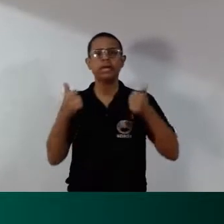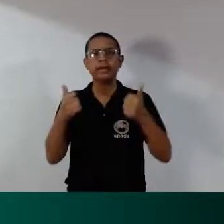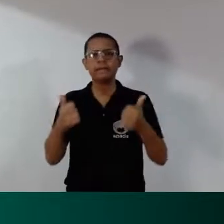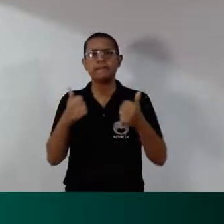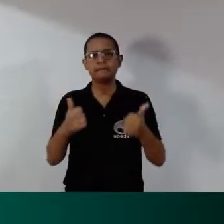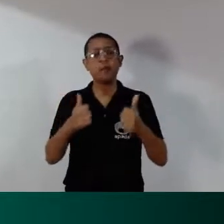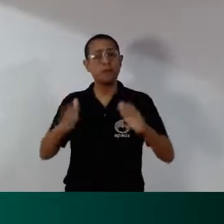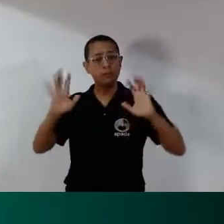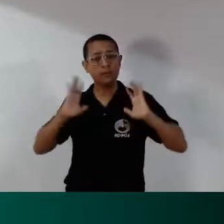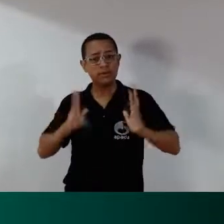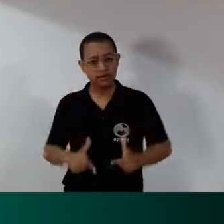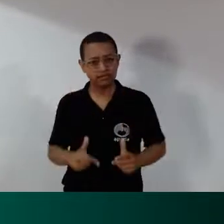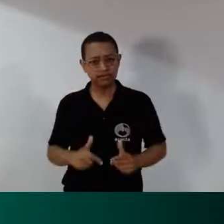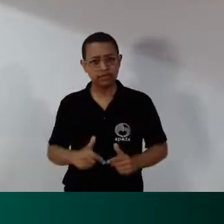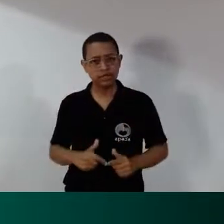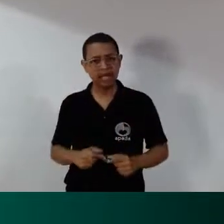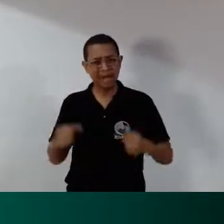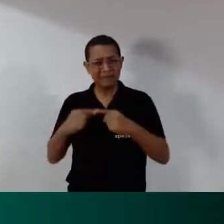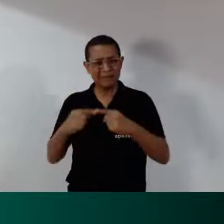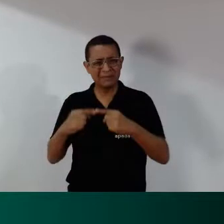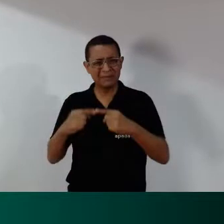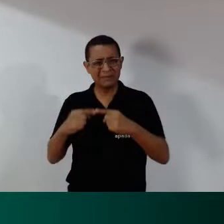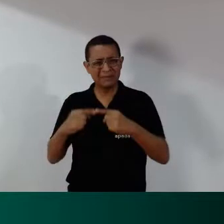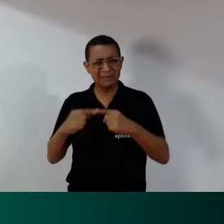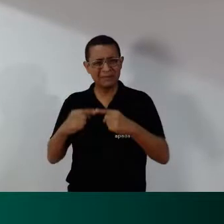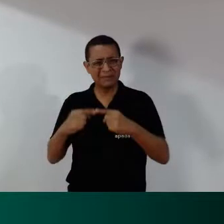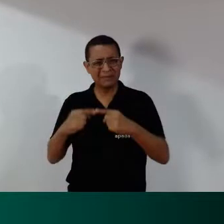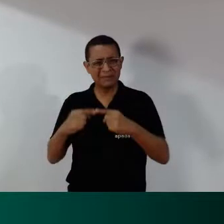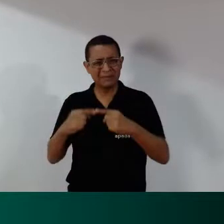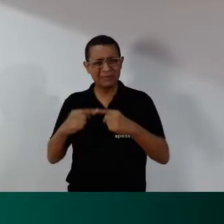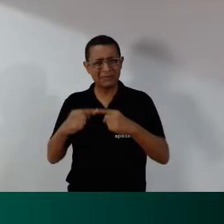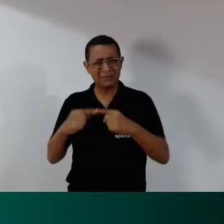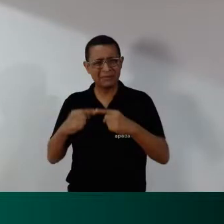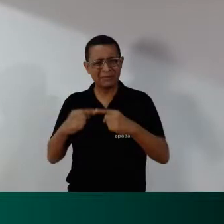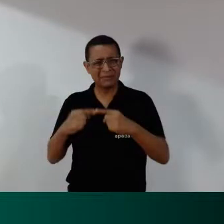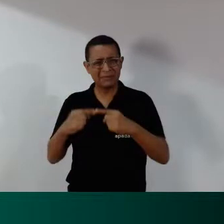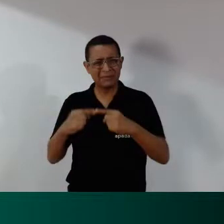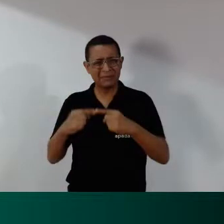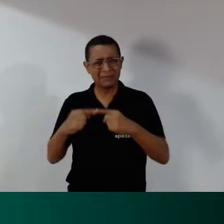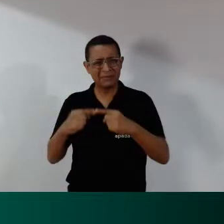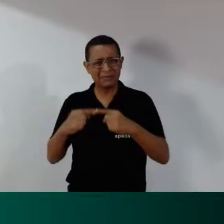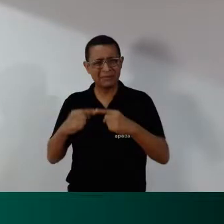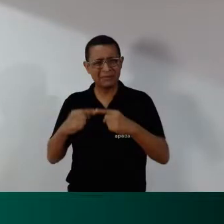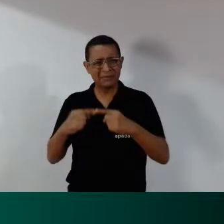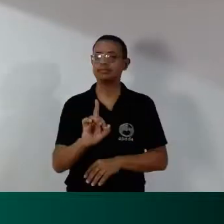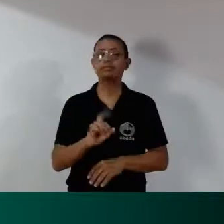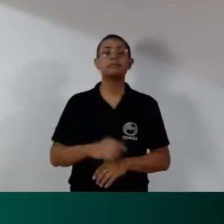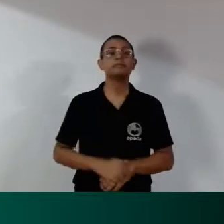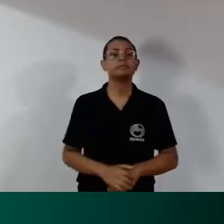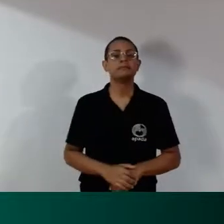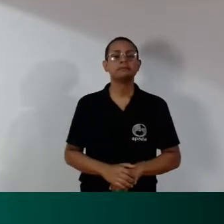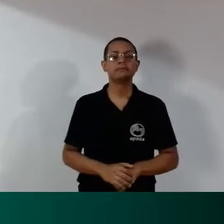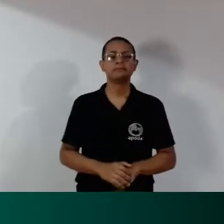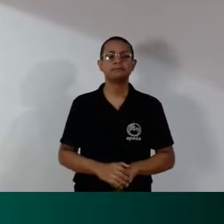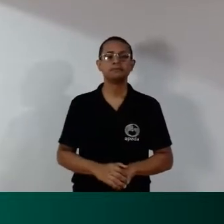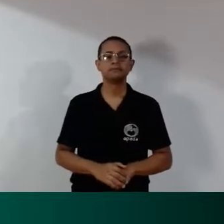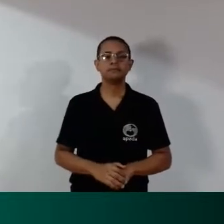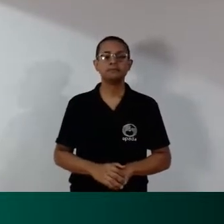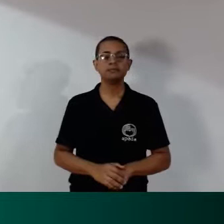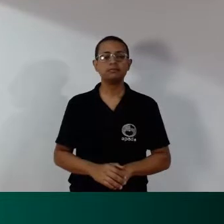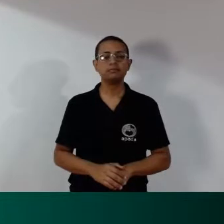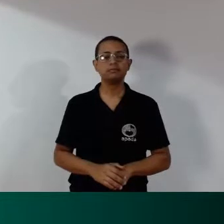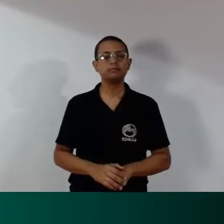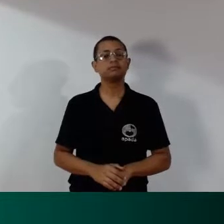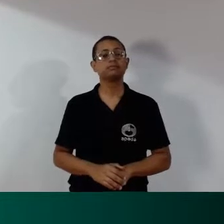qui comida né só arroz e feijão e a gente acaba passando por um por um